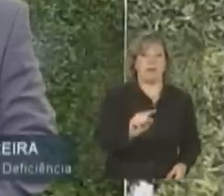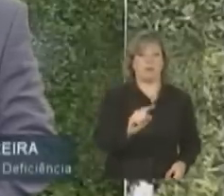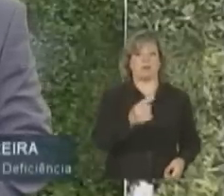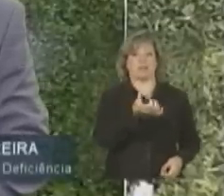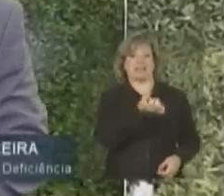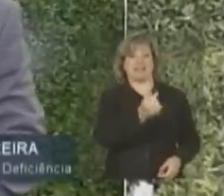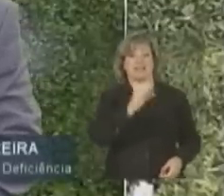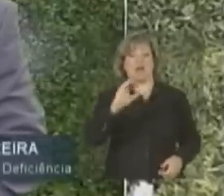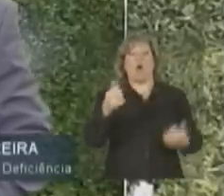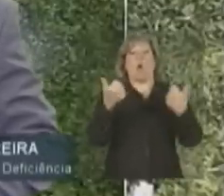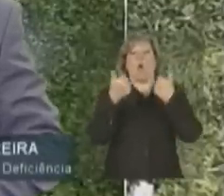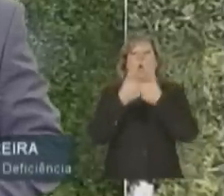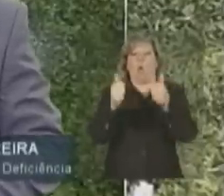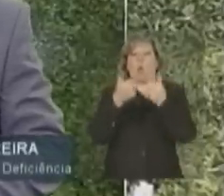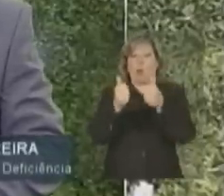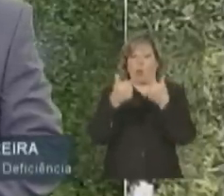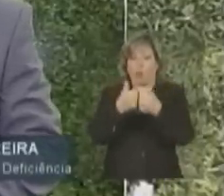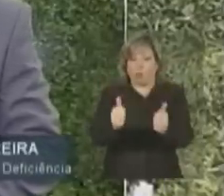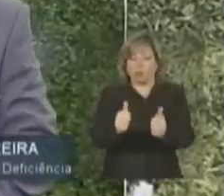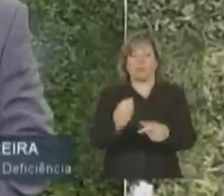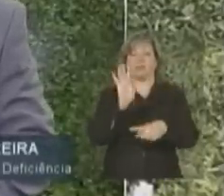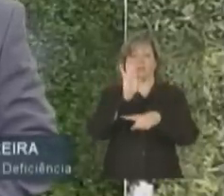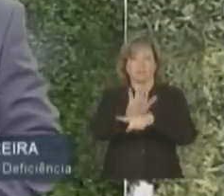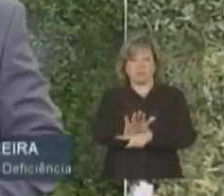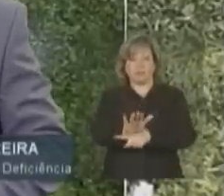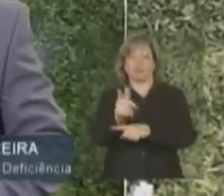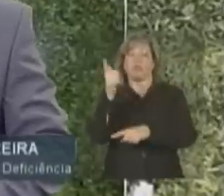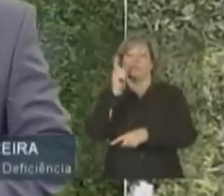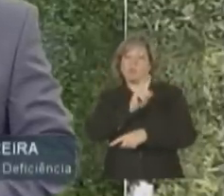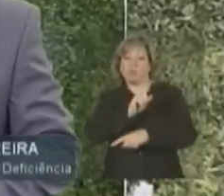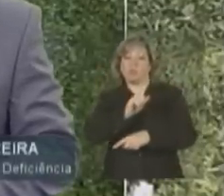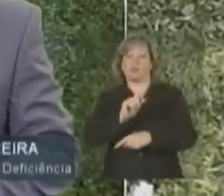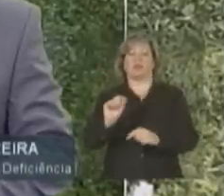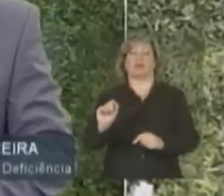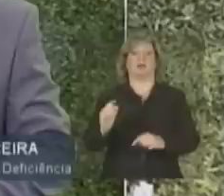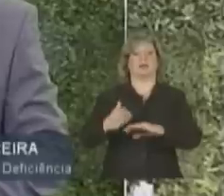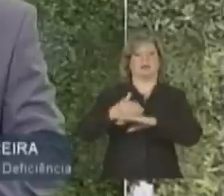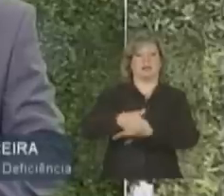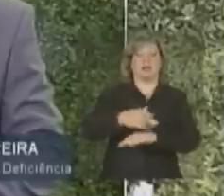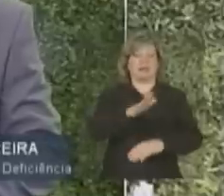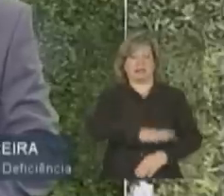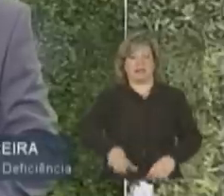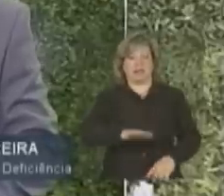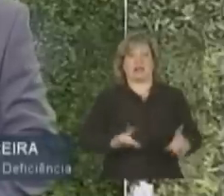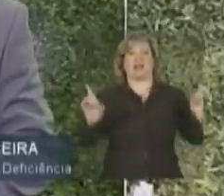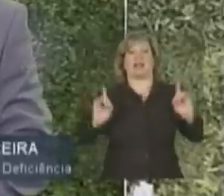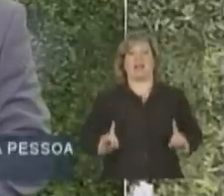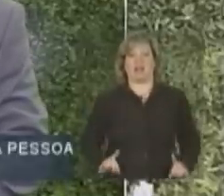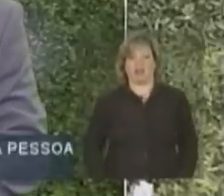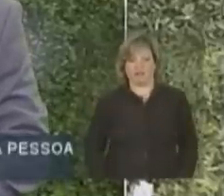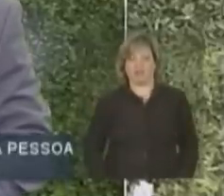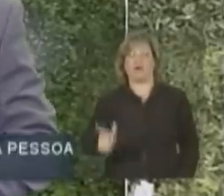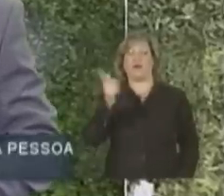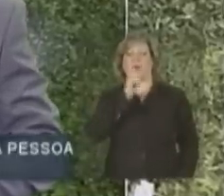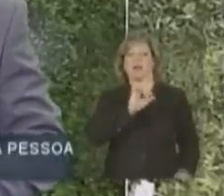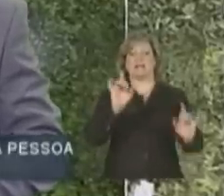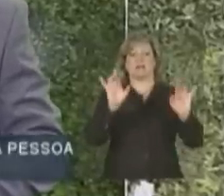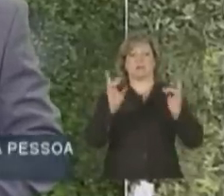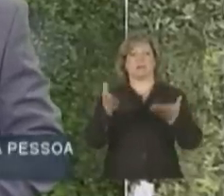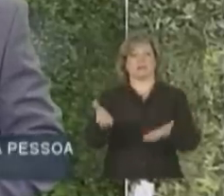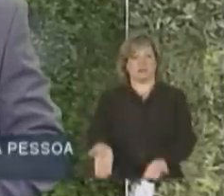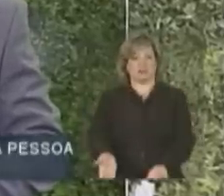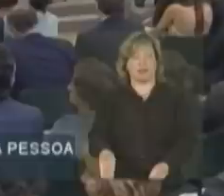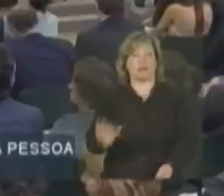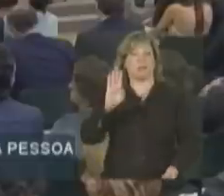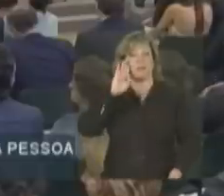2.600 ônibus para transporte acessível das crianças com deficiência, sobretudo aquelas que